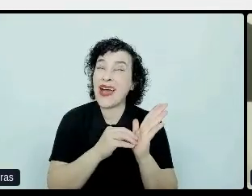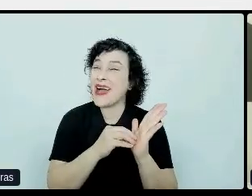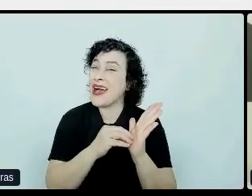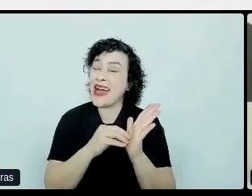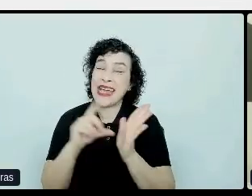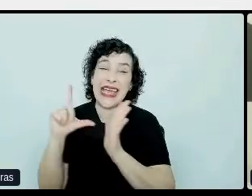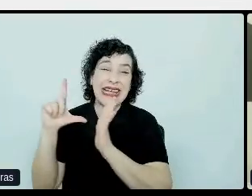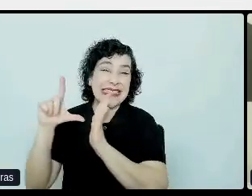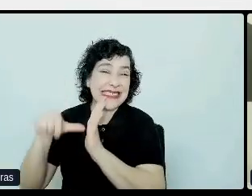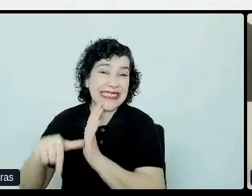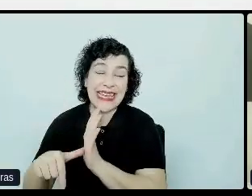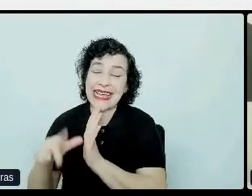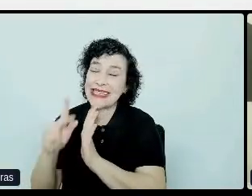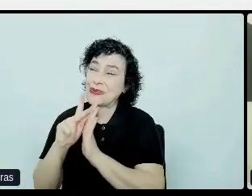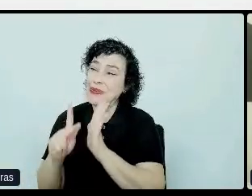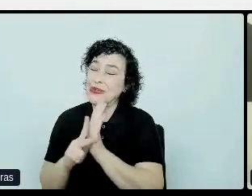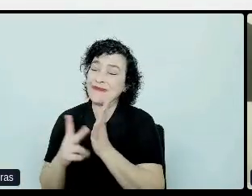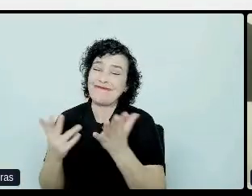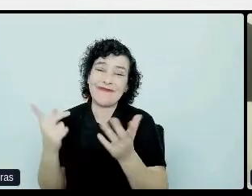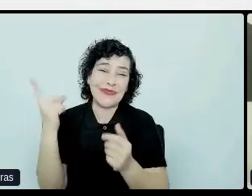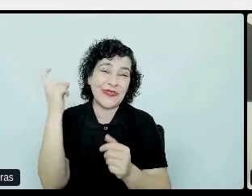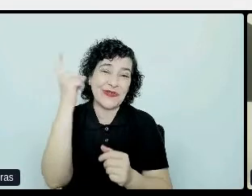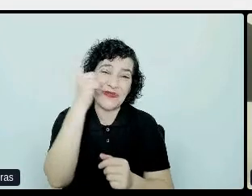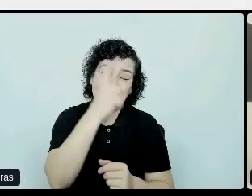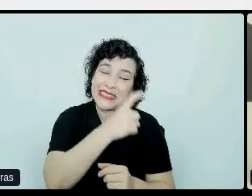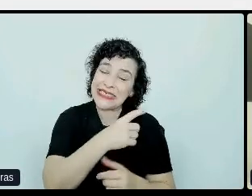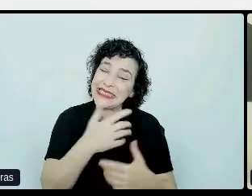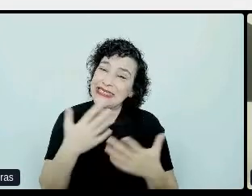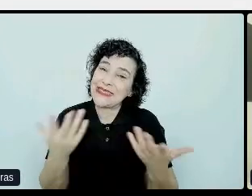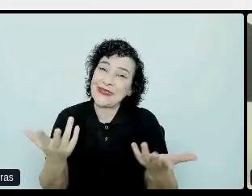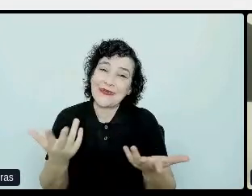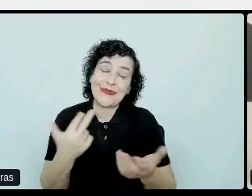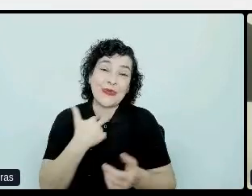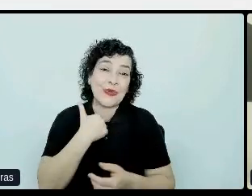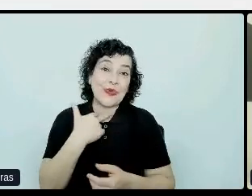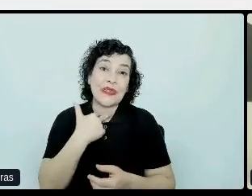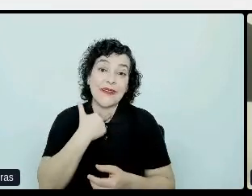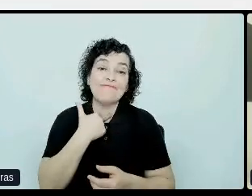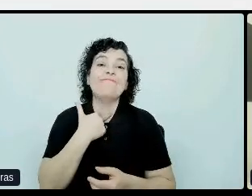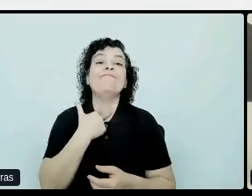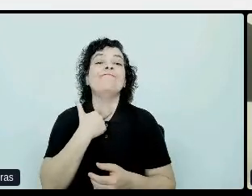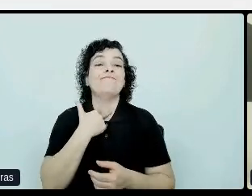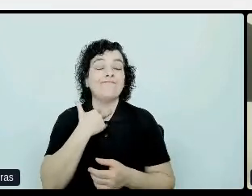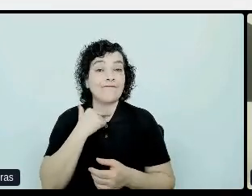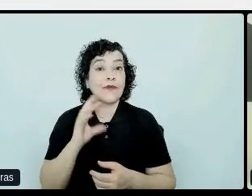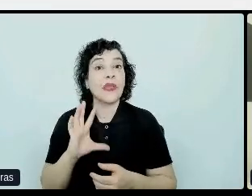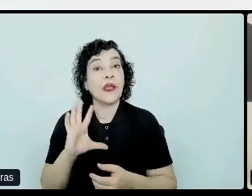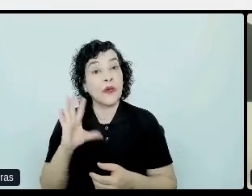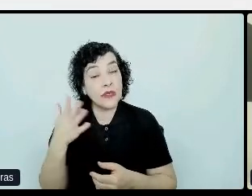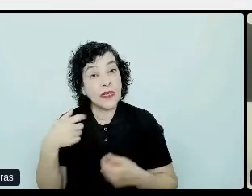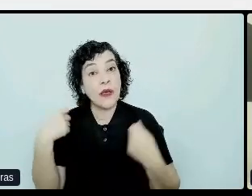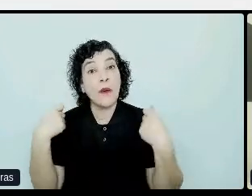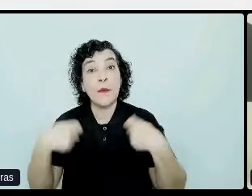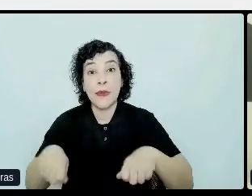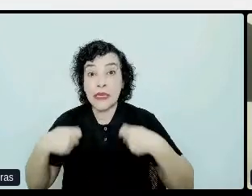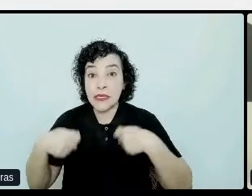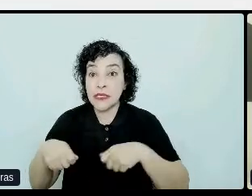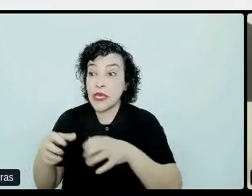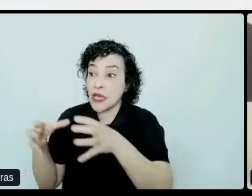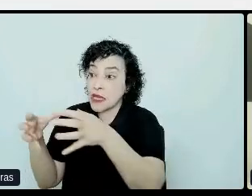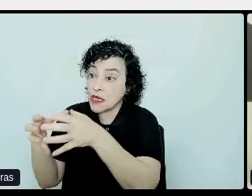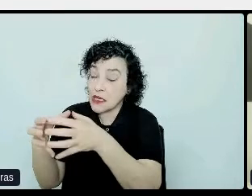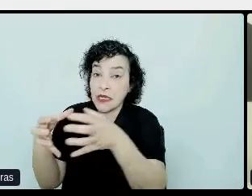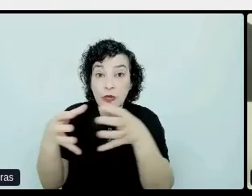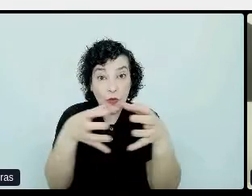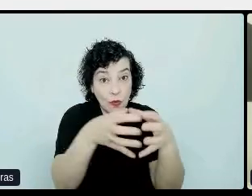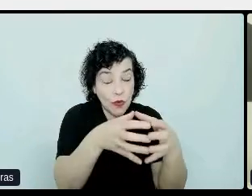prazo. Tipo, como que a gente faz isso? Né? E aí foi muito de conversar com as pessoas, né, com as partes